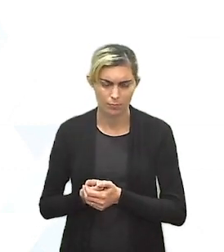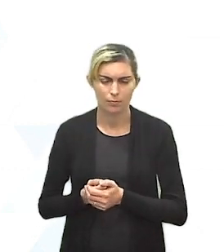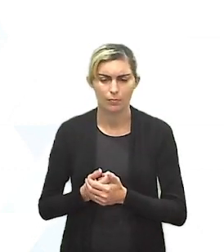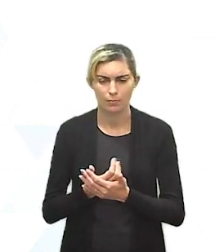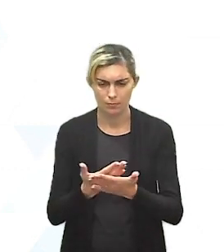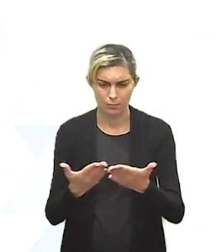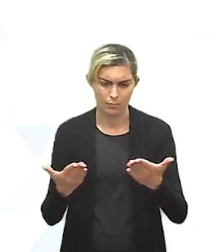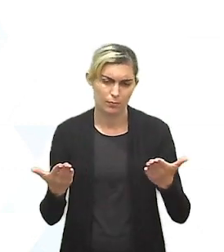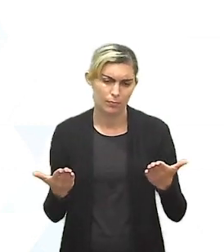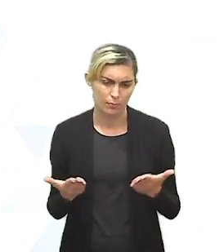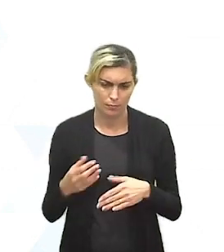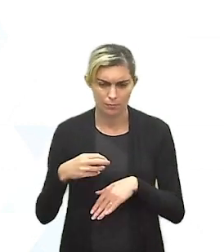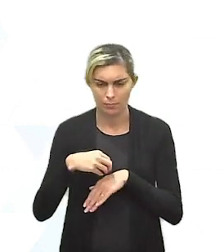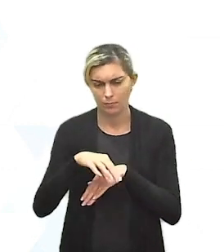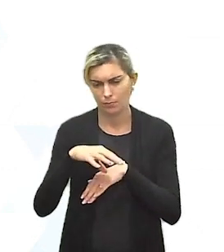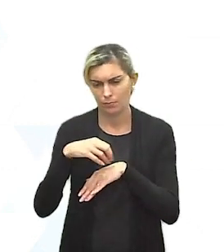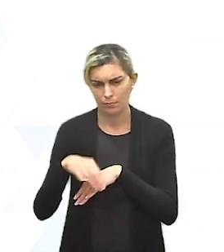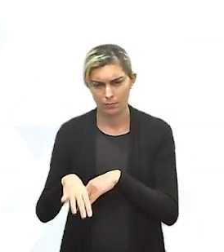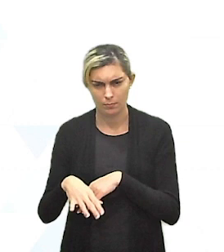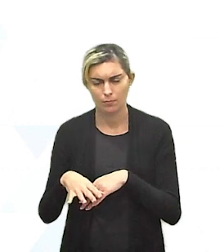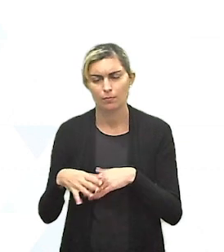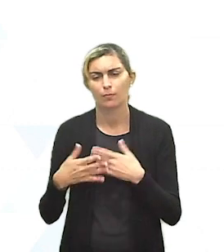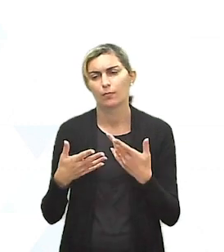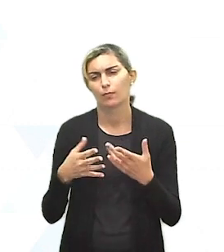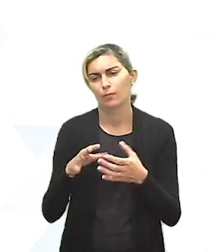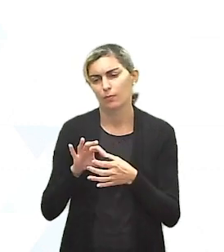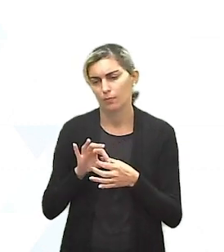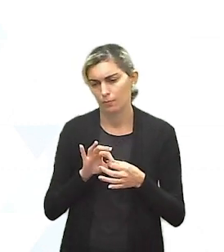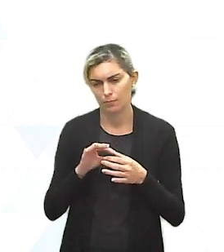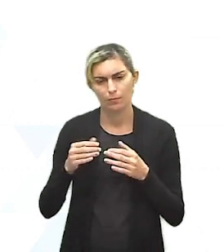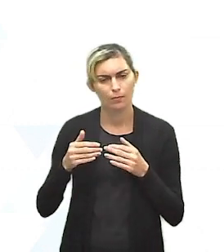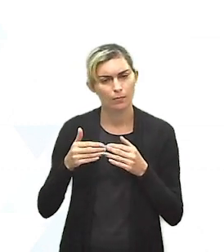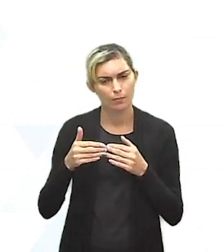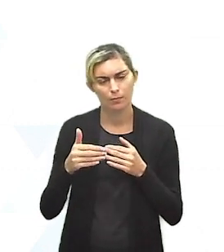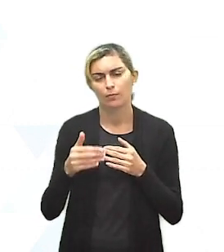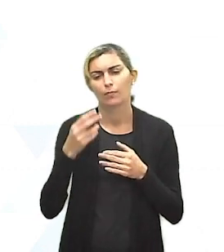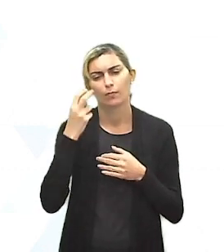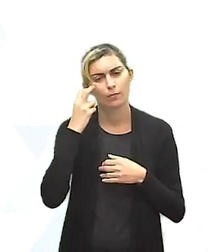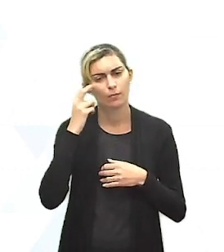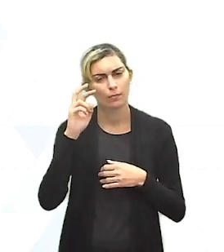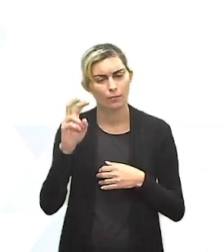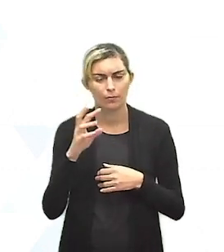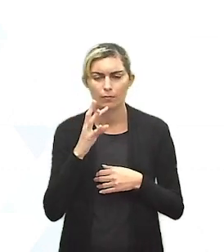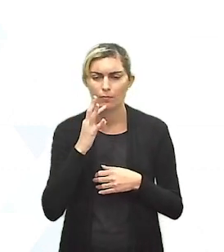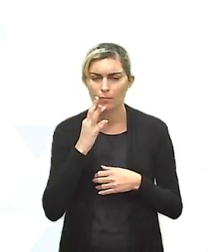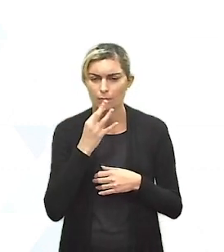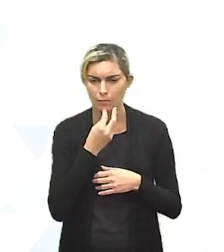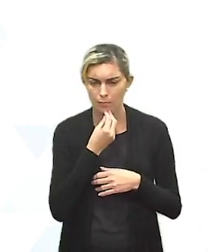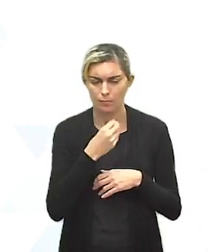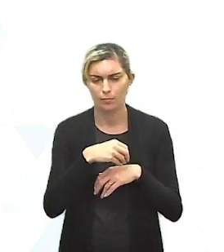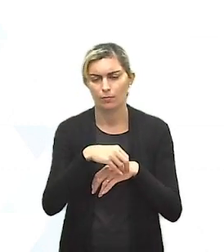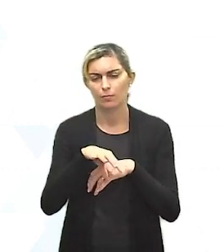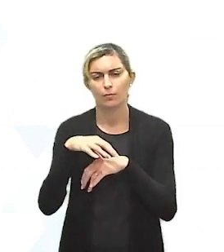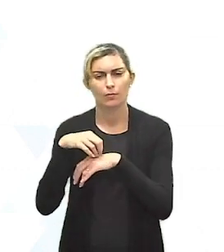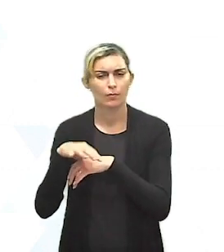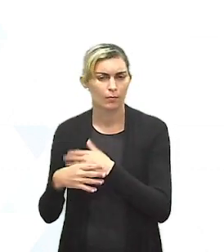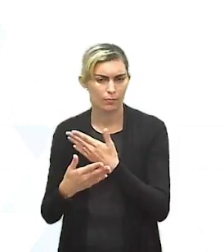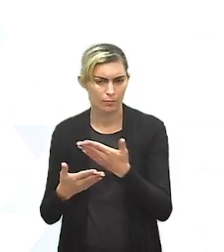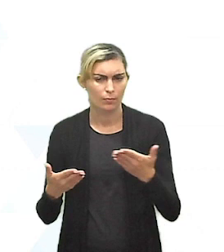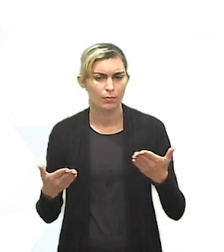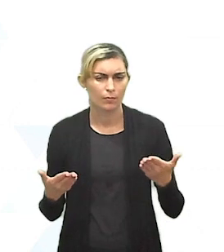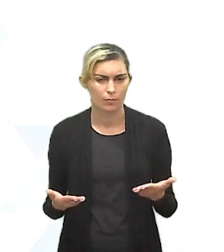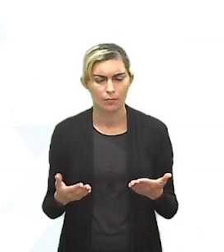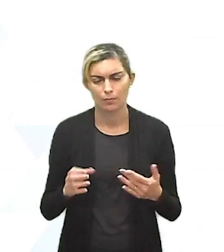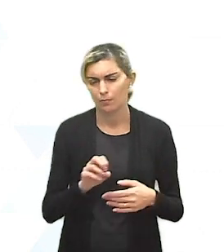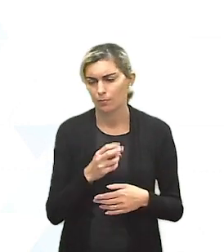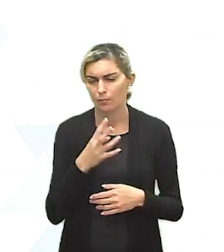Ele traz equipes mais unidas a partir da cultura do conhecimento compartilhado, ou seja,